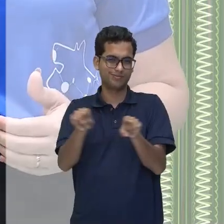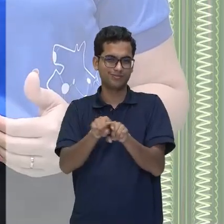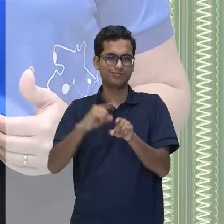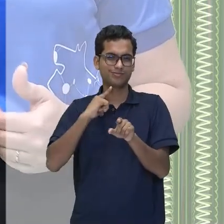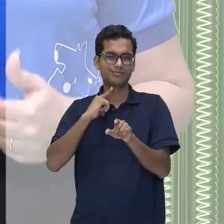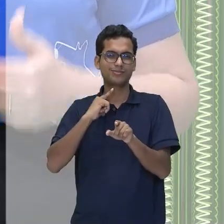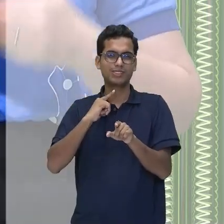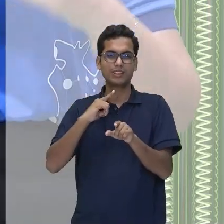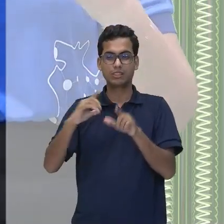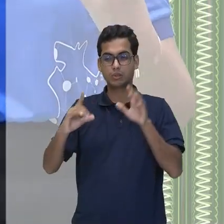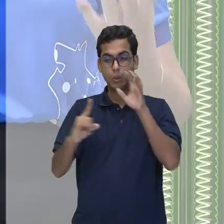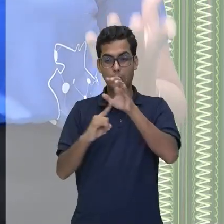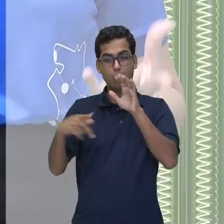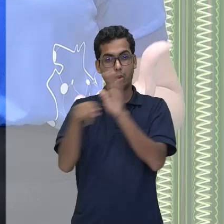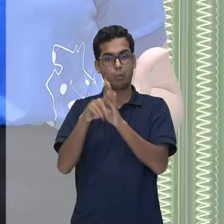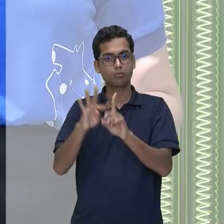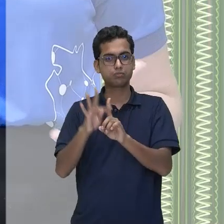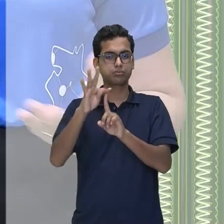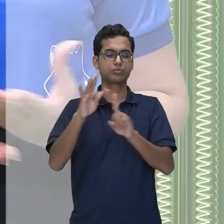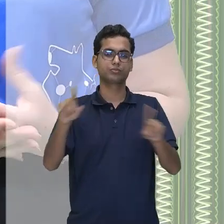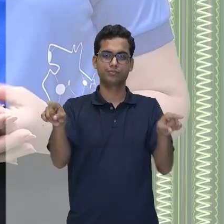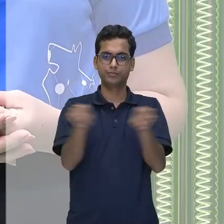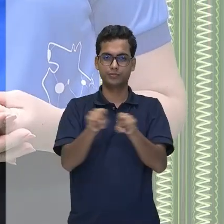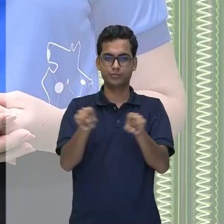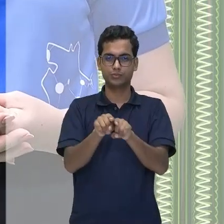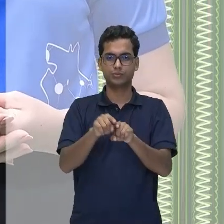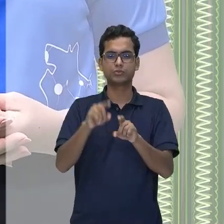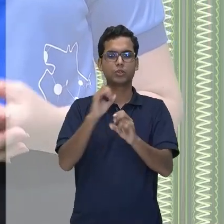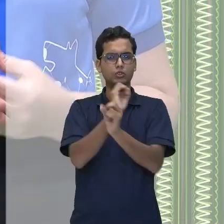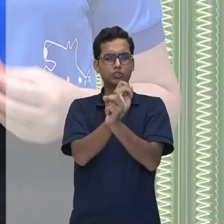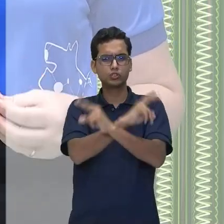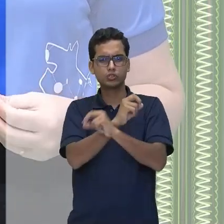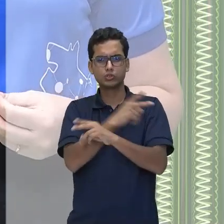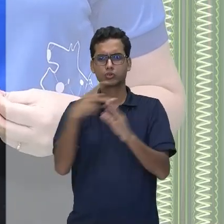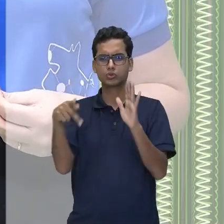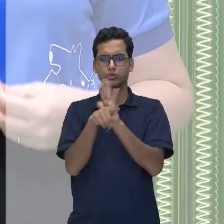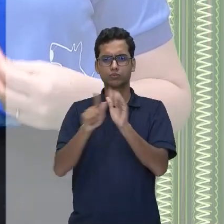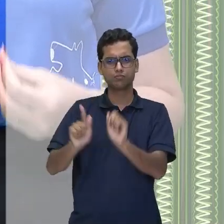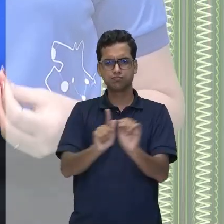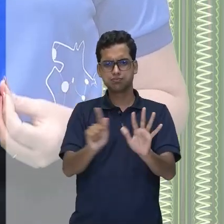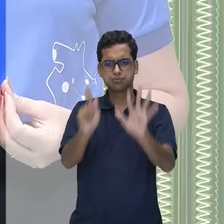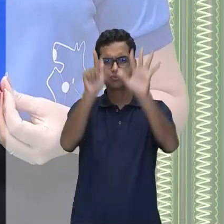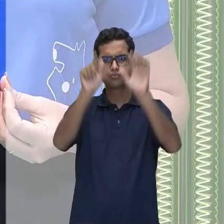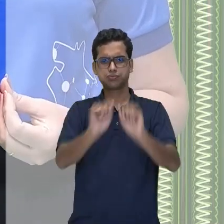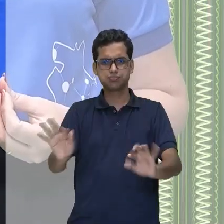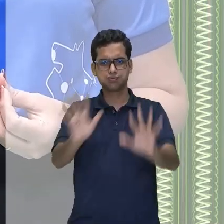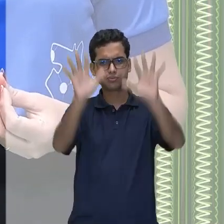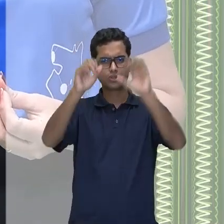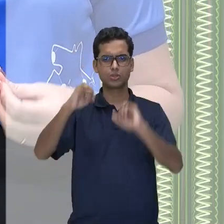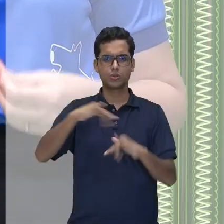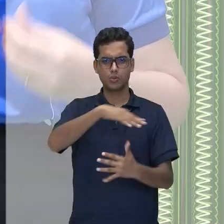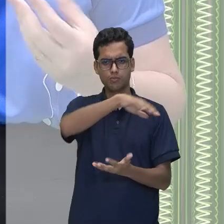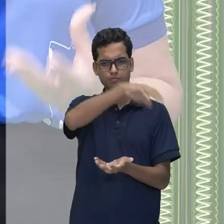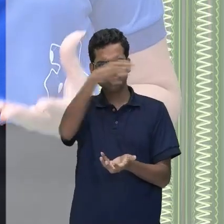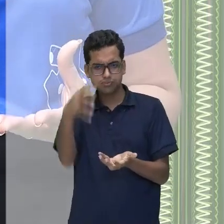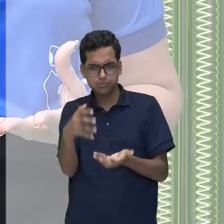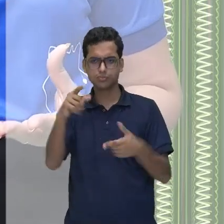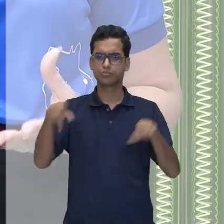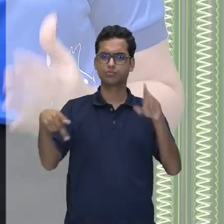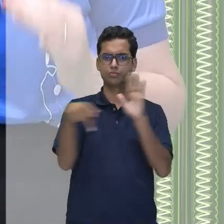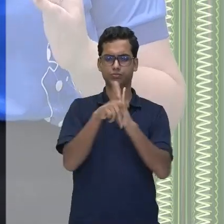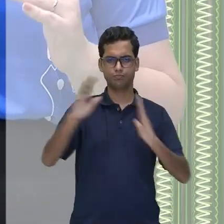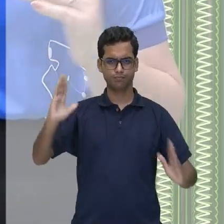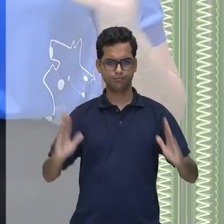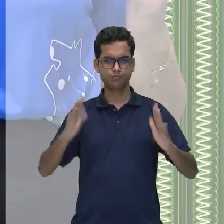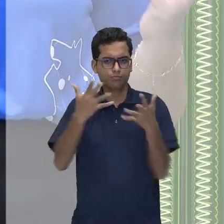e também emitindo, né, gases tóxicos para a atmosfera. Então, por isso que a gente observa nesses momentos, né, nesses períodos de